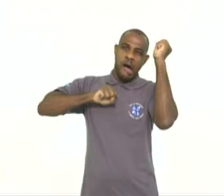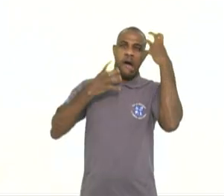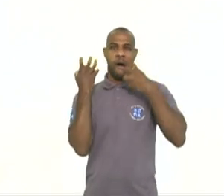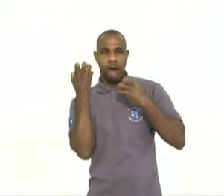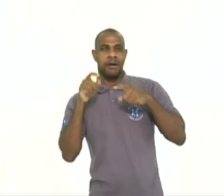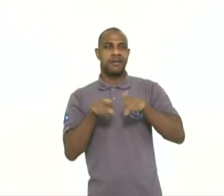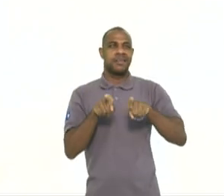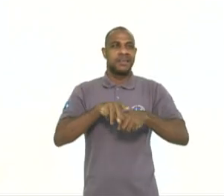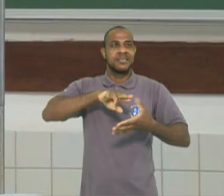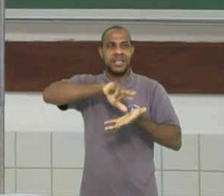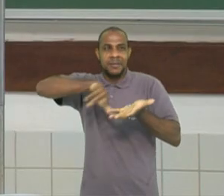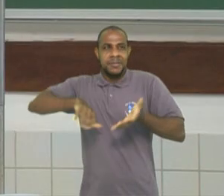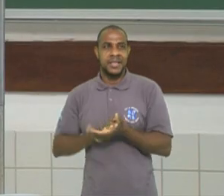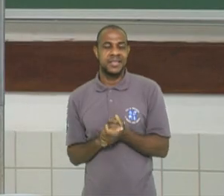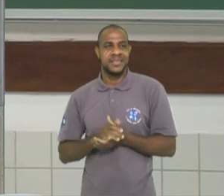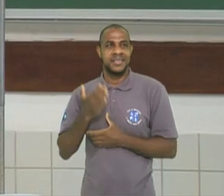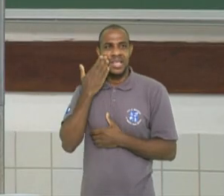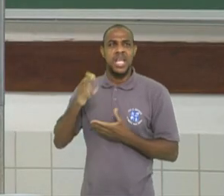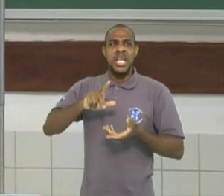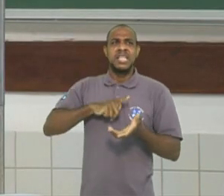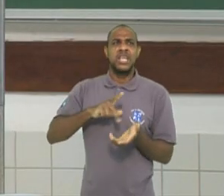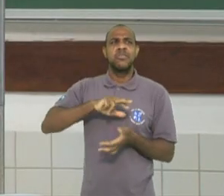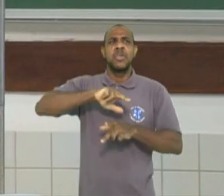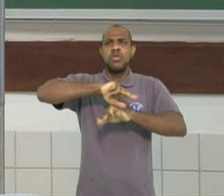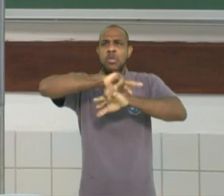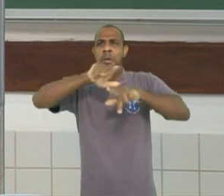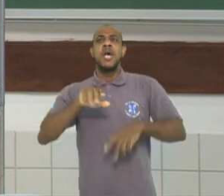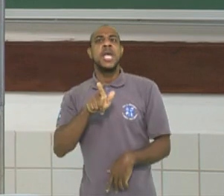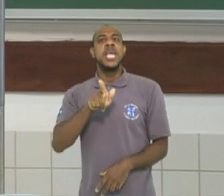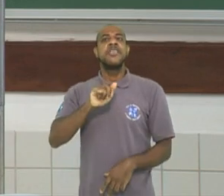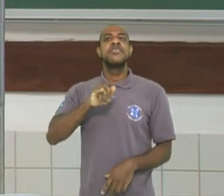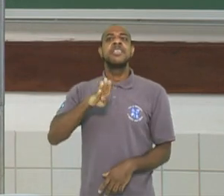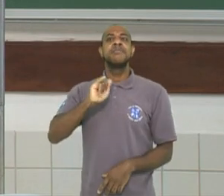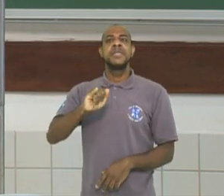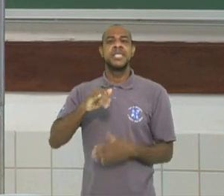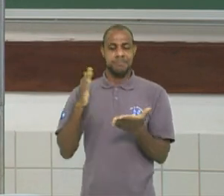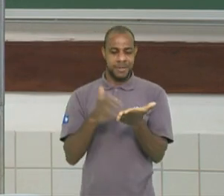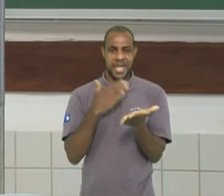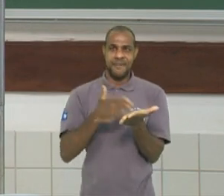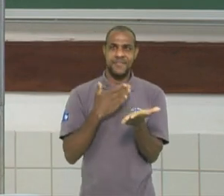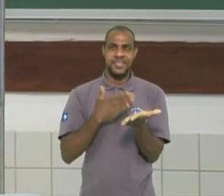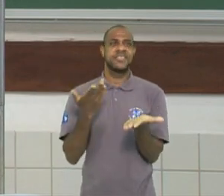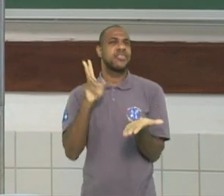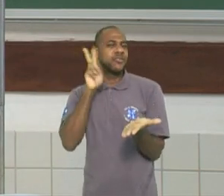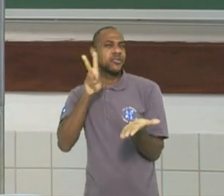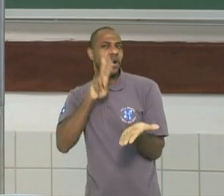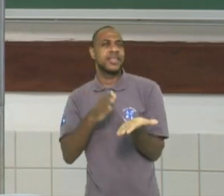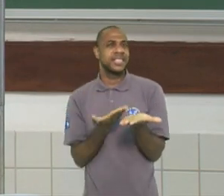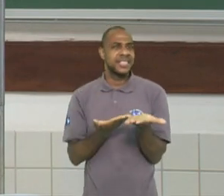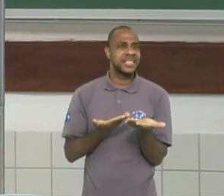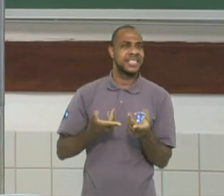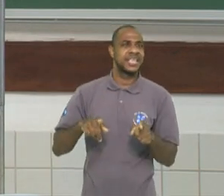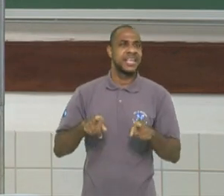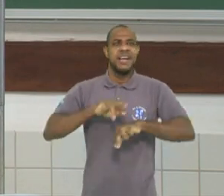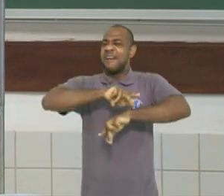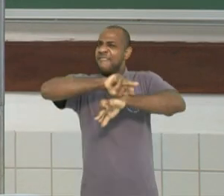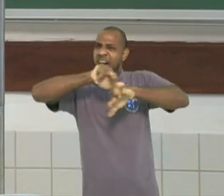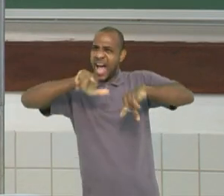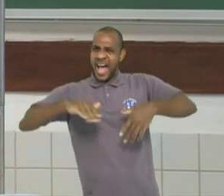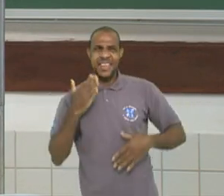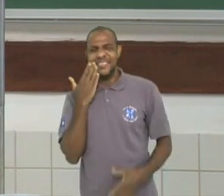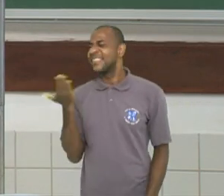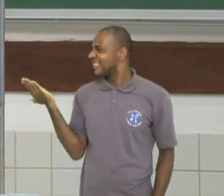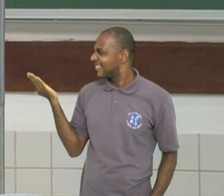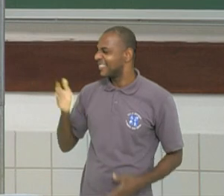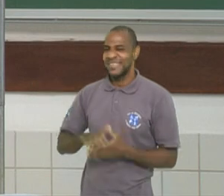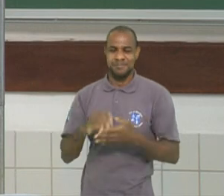Graphic novels tem os homens aqui que vocês podem ser confundir né Não pera aí para a senhora não tá dando certo a gente como nós de mim